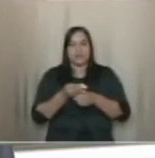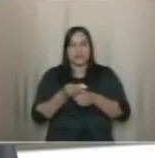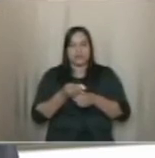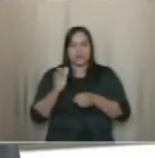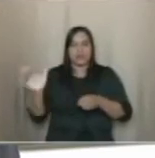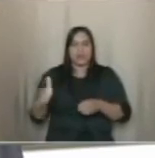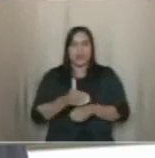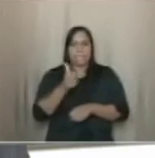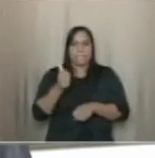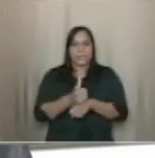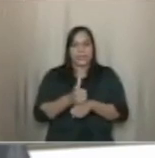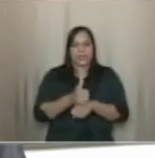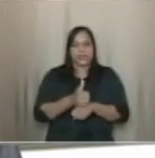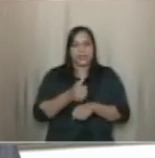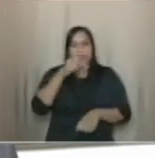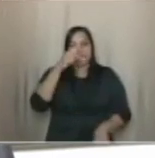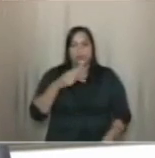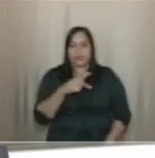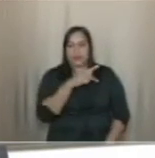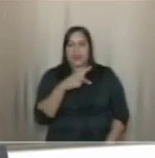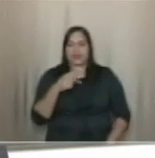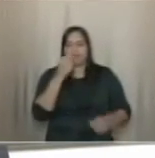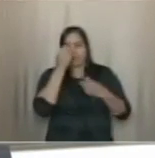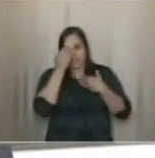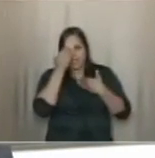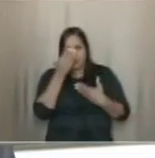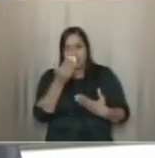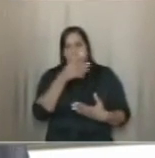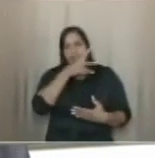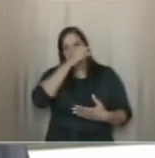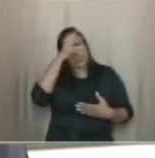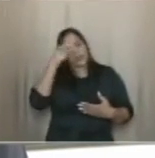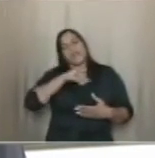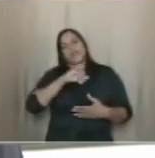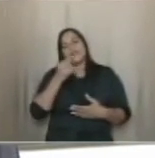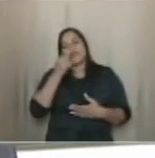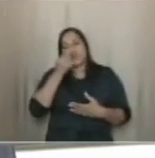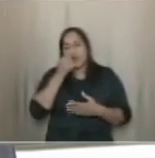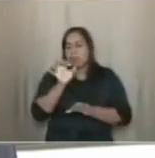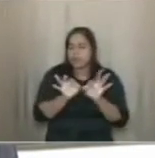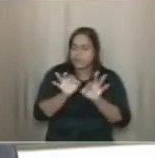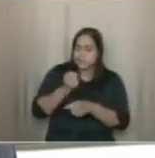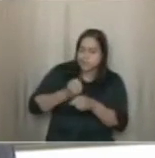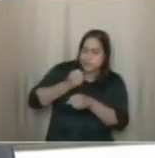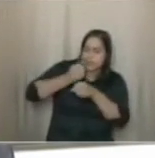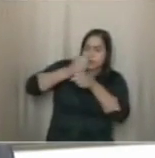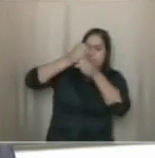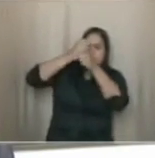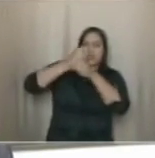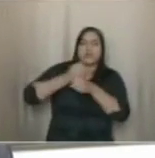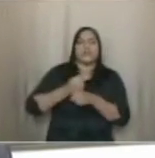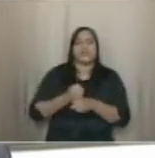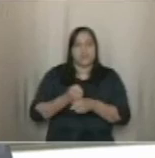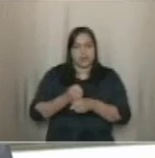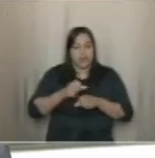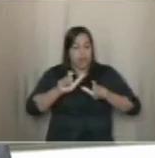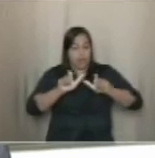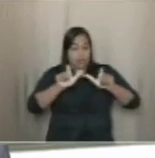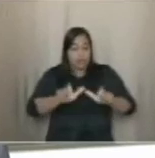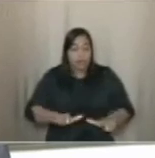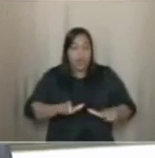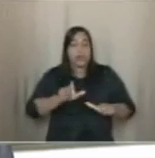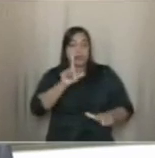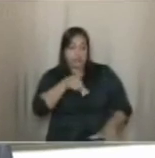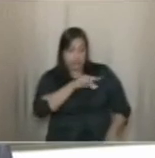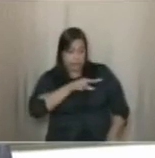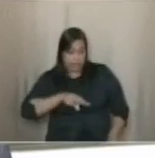a praça do padre e agradecer ao prefeito João Campos ou sua revitalização aquele espaço que se encontra ali Vereador